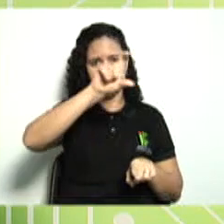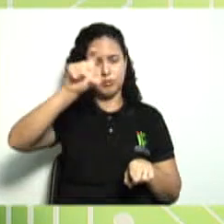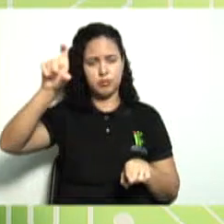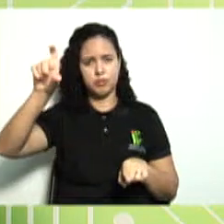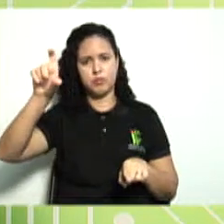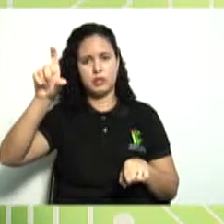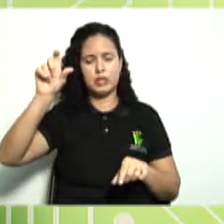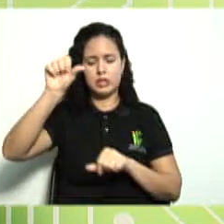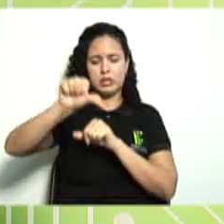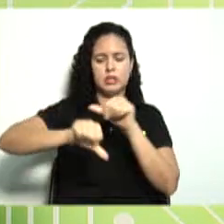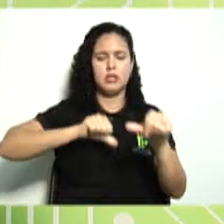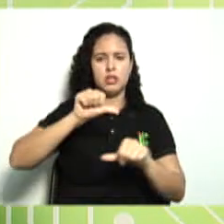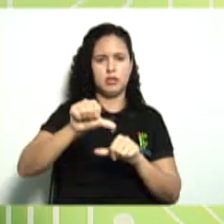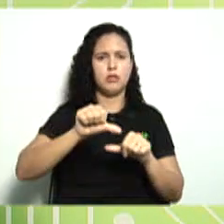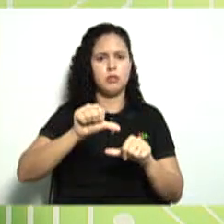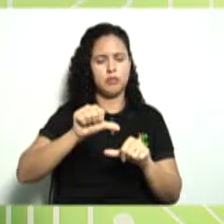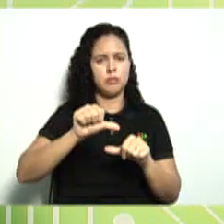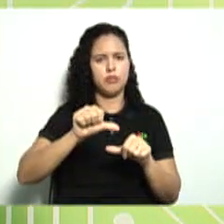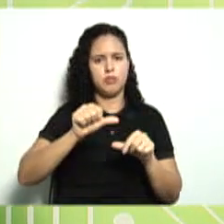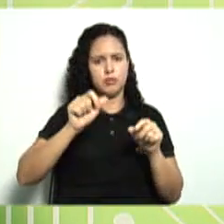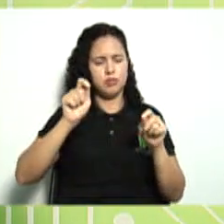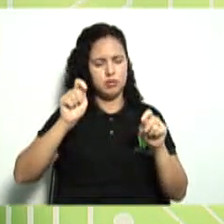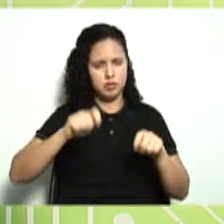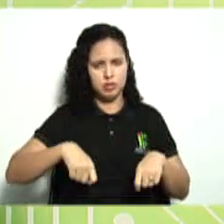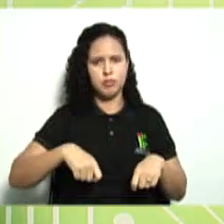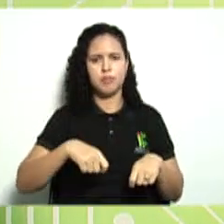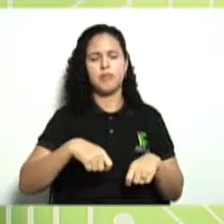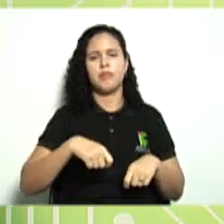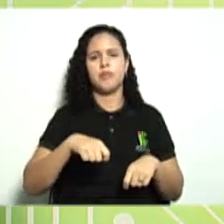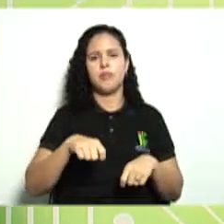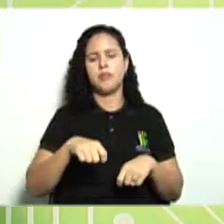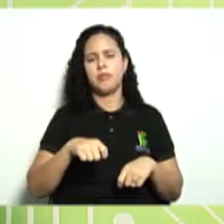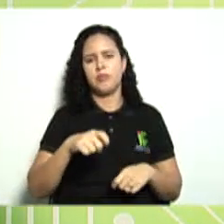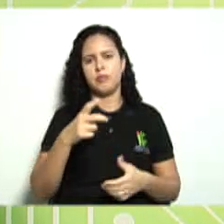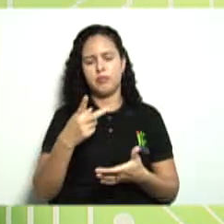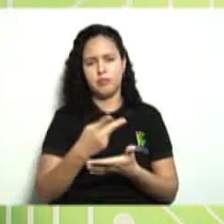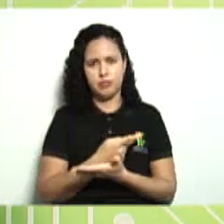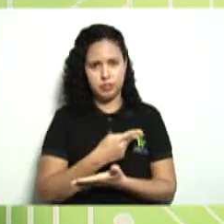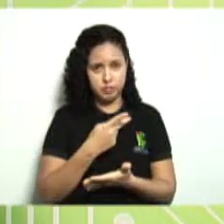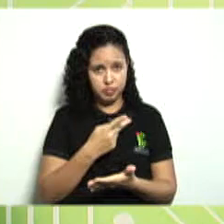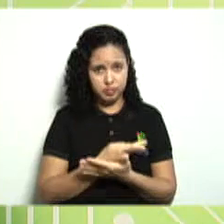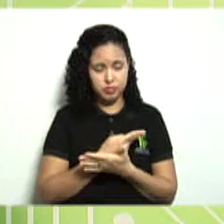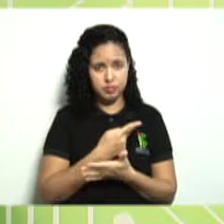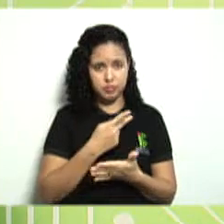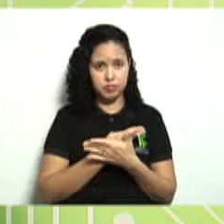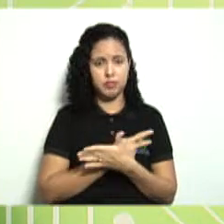certeza que essa fórmula tem erro. É isso que acontece em muitos concursos.